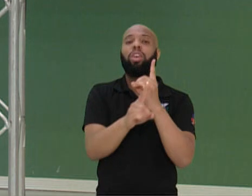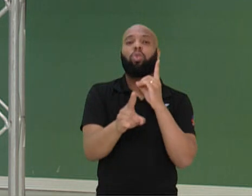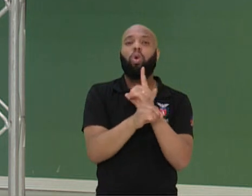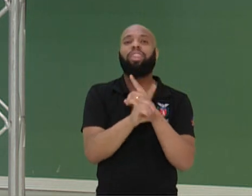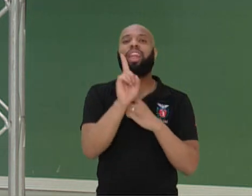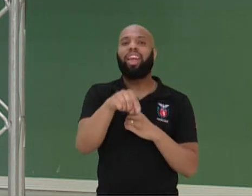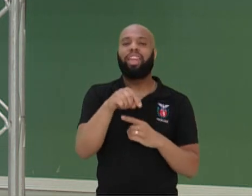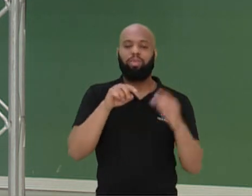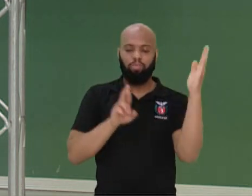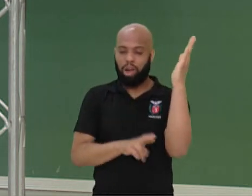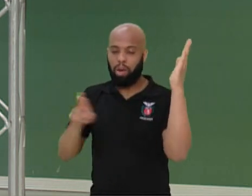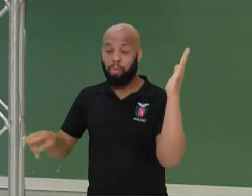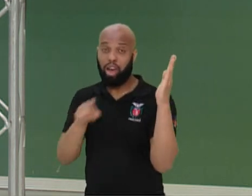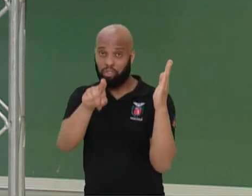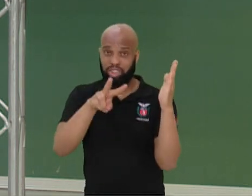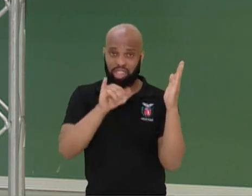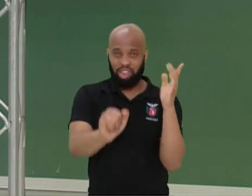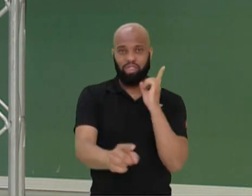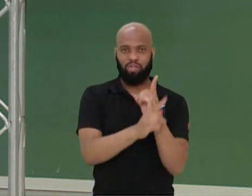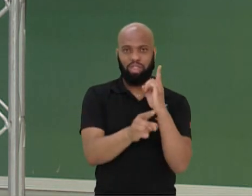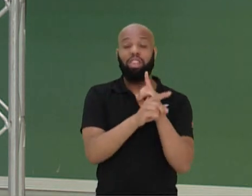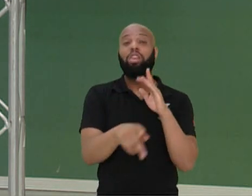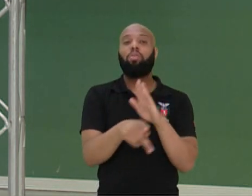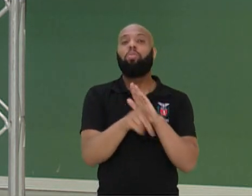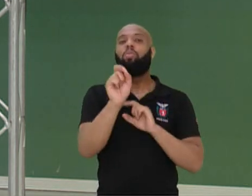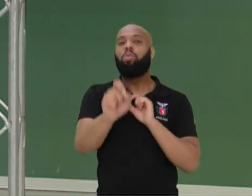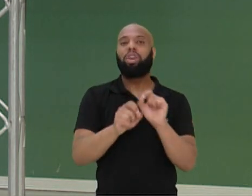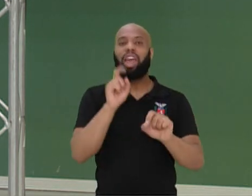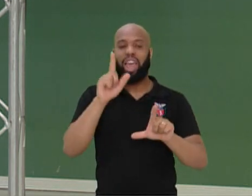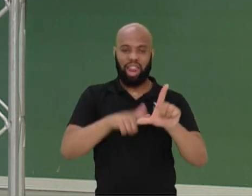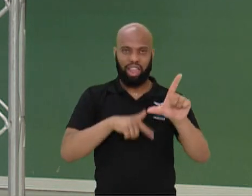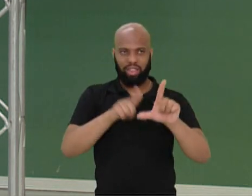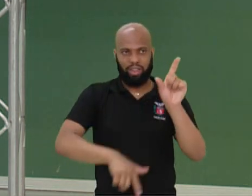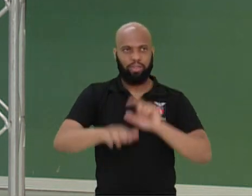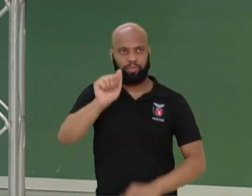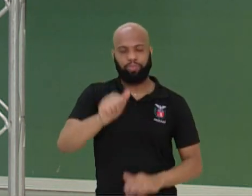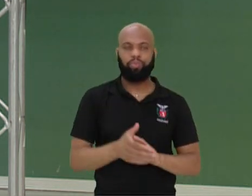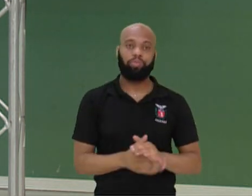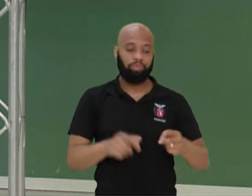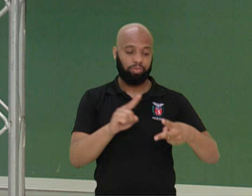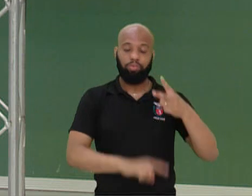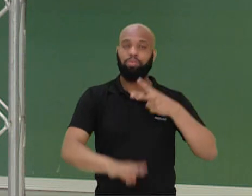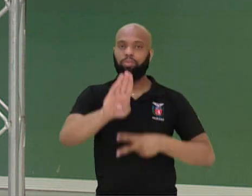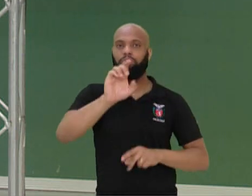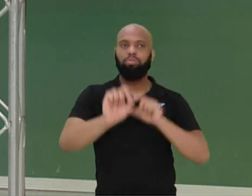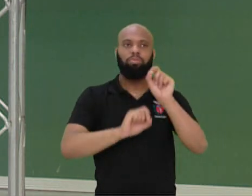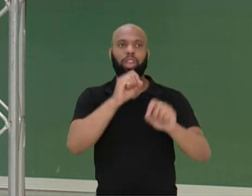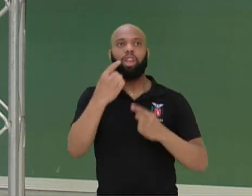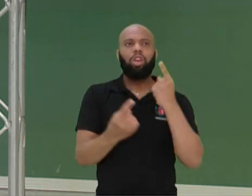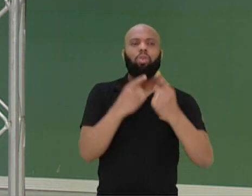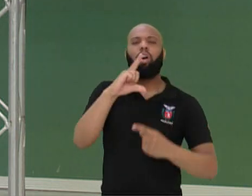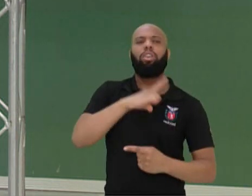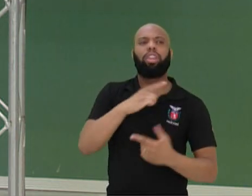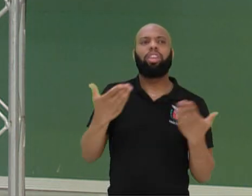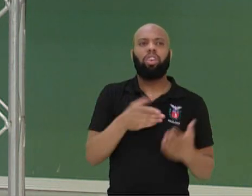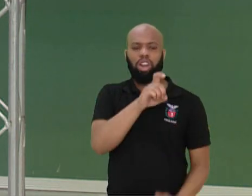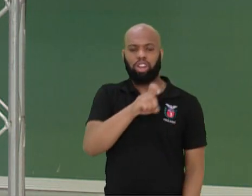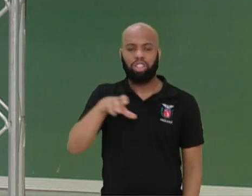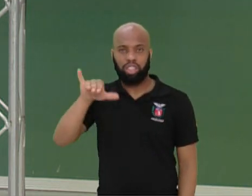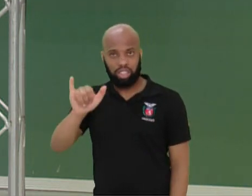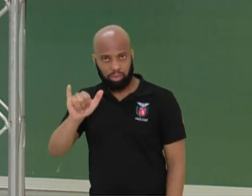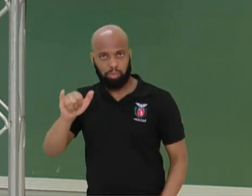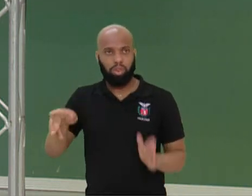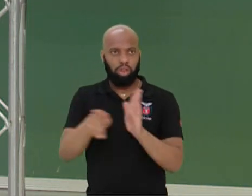né, qual é o tempo ali que esse míssil ficou fora da água, ok? E o B, né, quais são as coordenadas x e